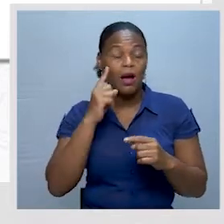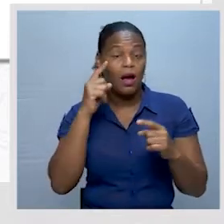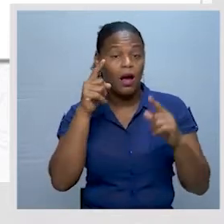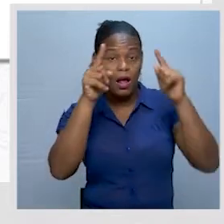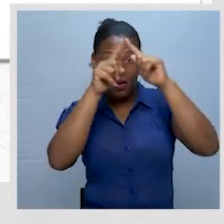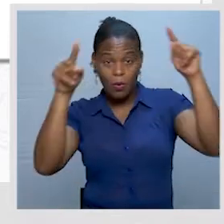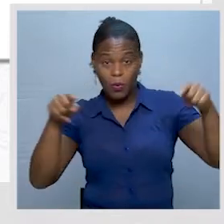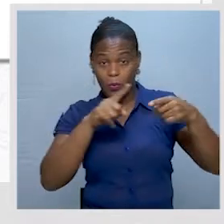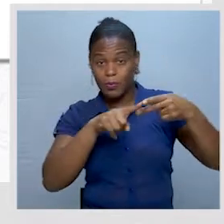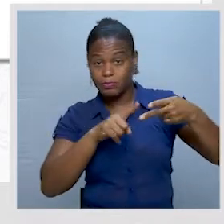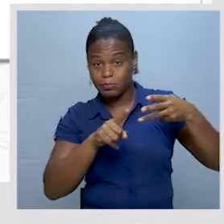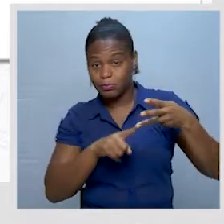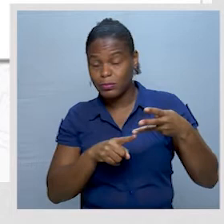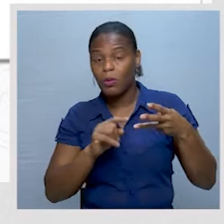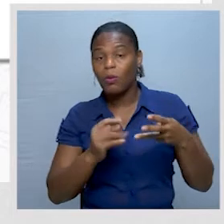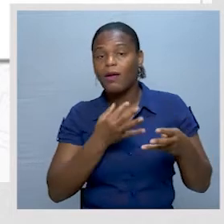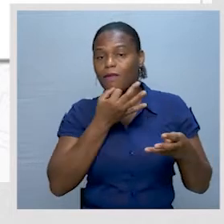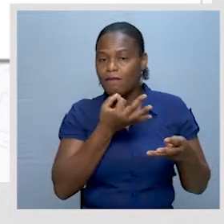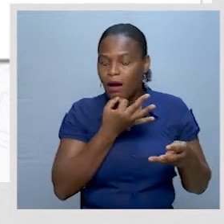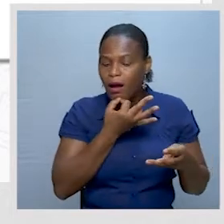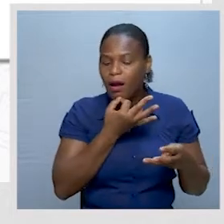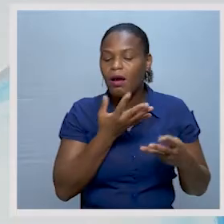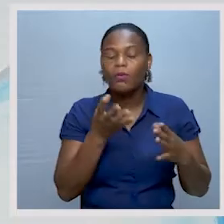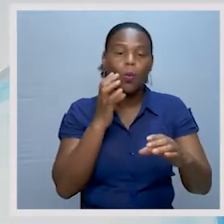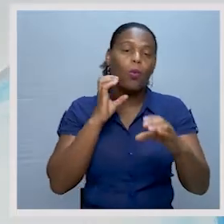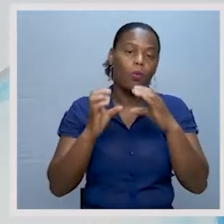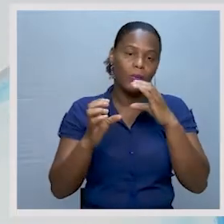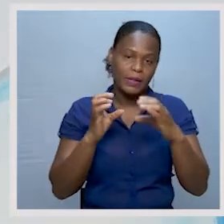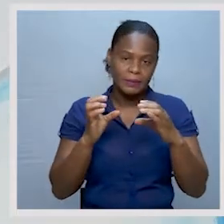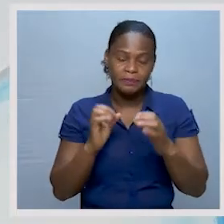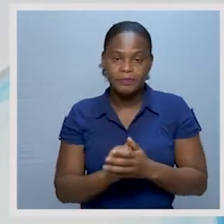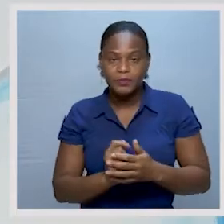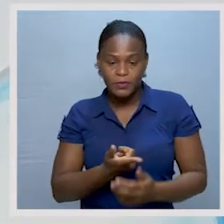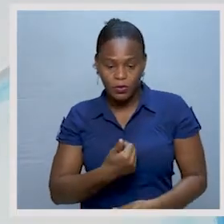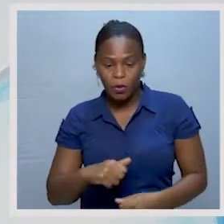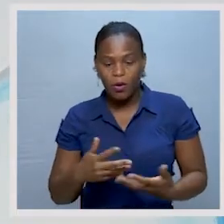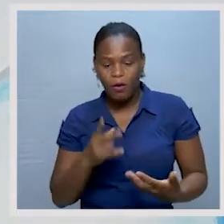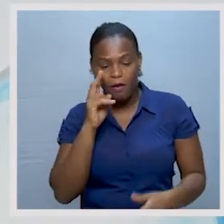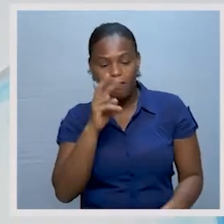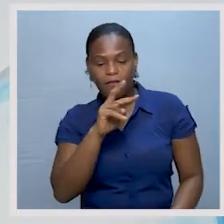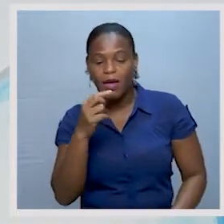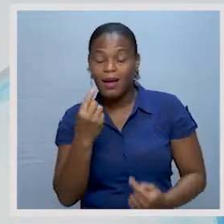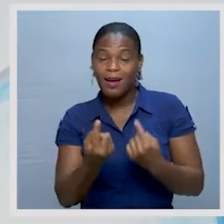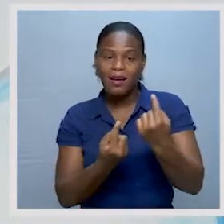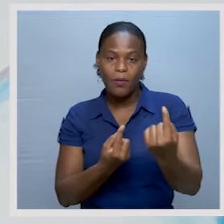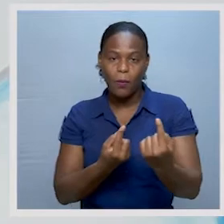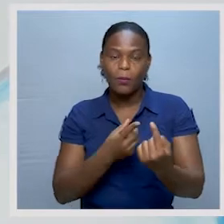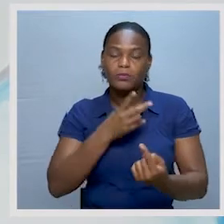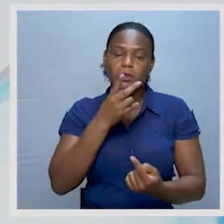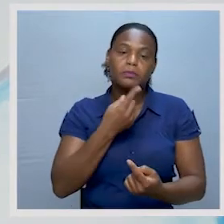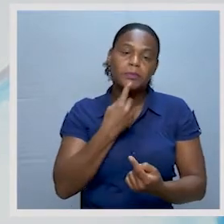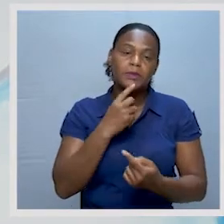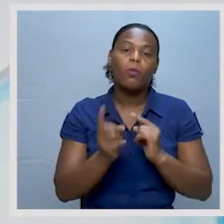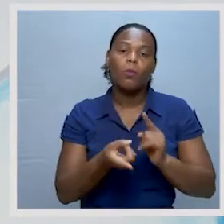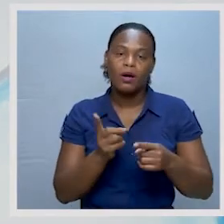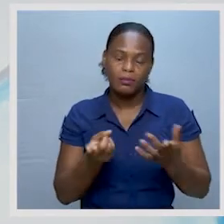conta esse esquema quando nós estamos a falar, quando nós estamos a comunicar. Vamos ver agora cada uma.